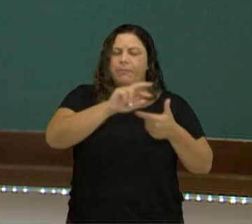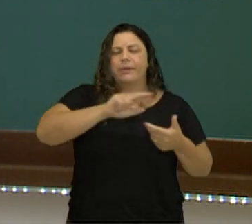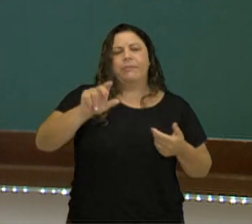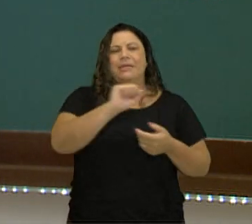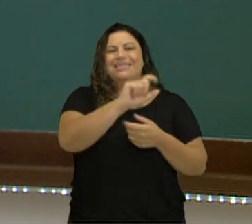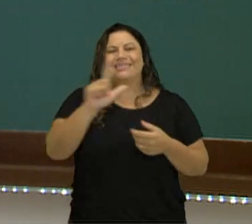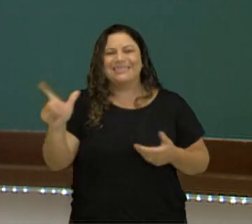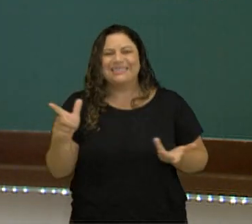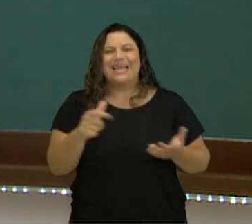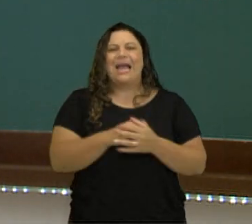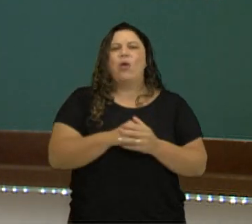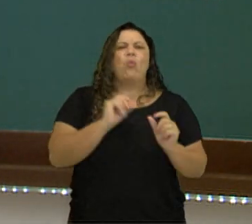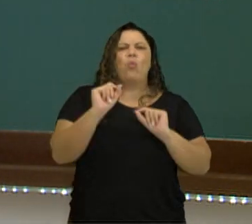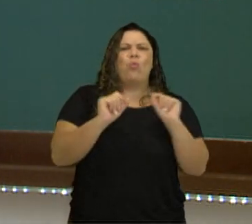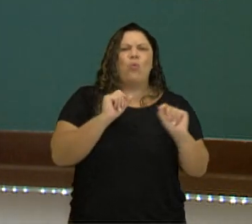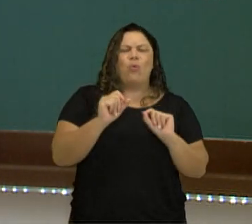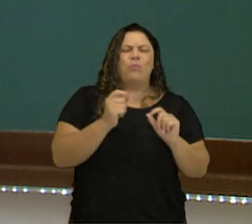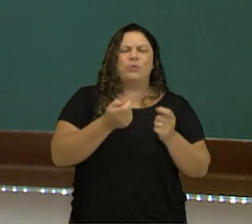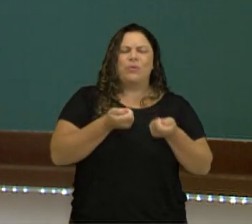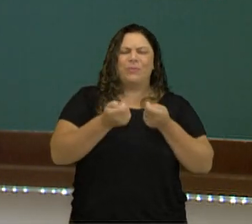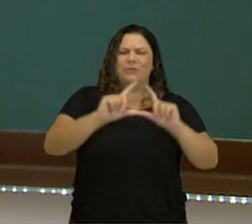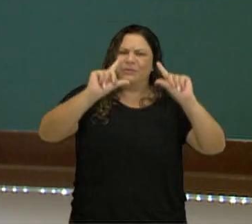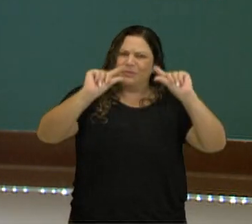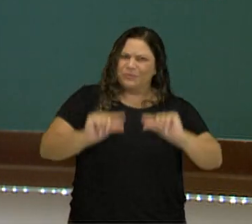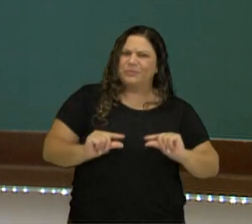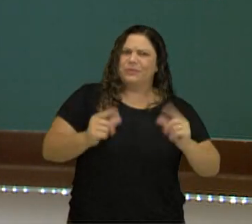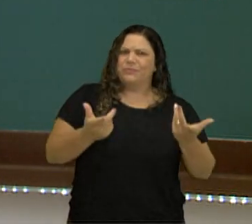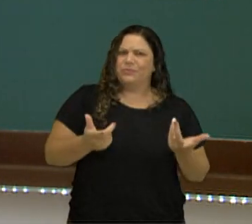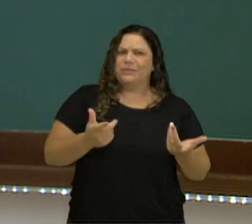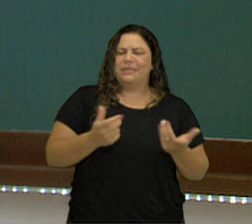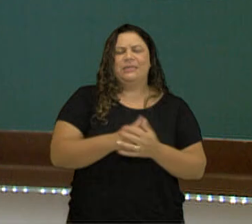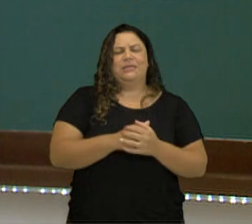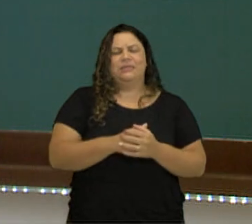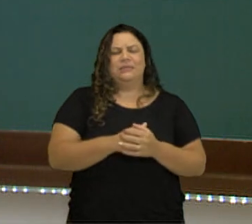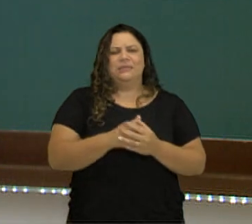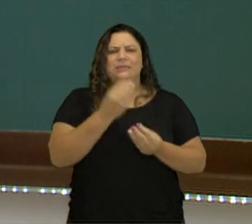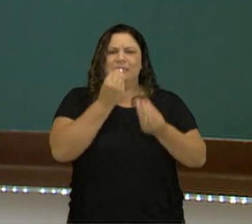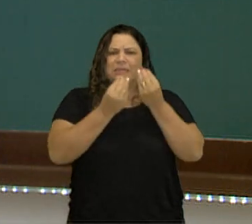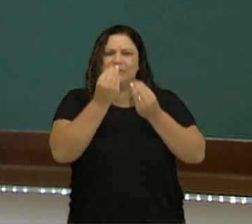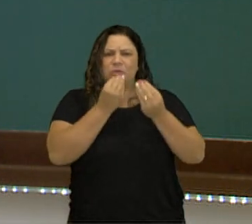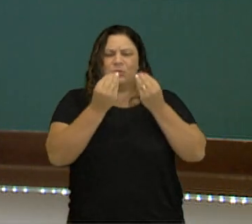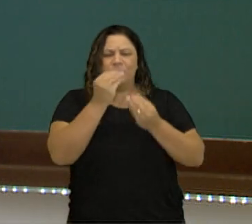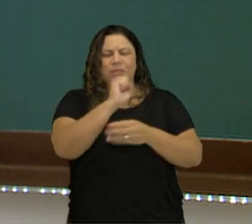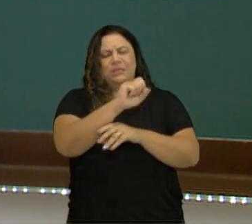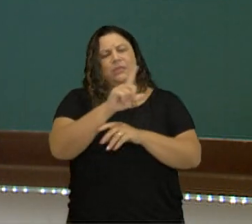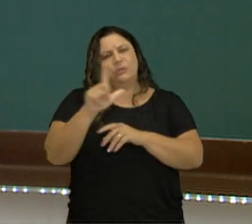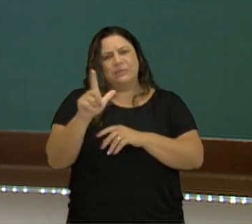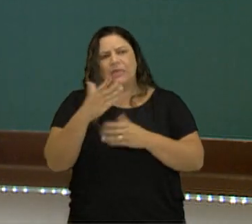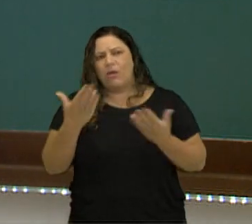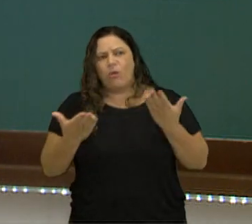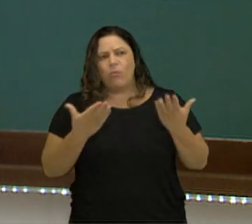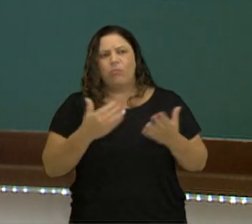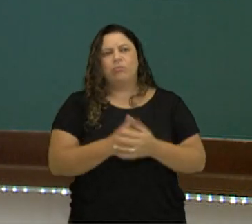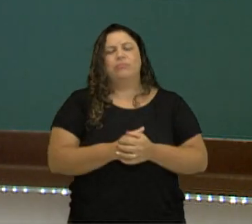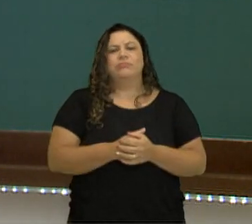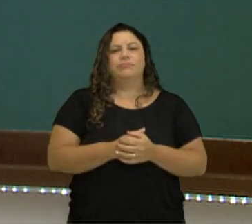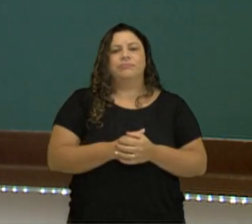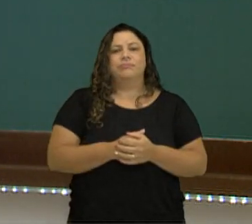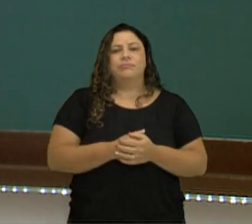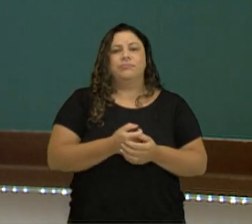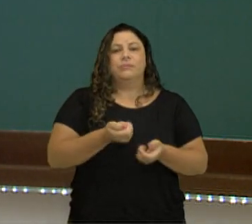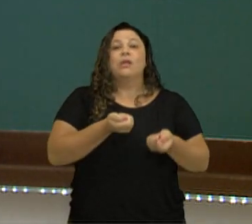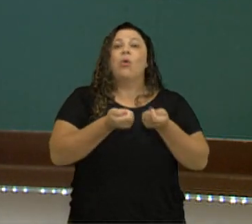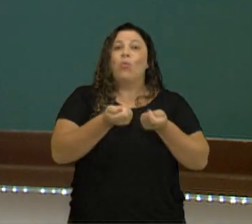salgadinho de pacote. Como que eu posso reduzir esse consumo de sódio no meu organismo? Com uma